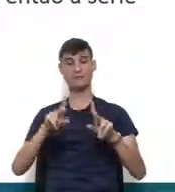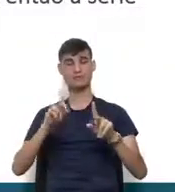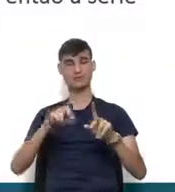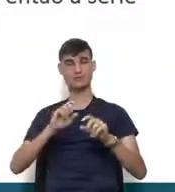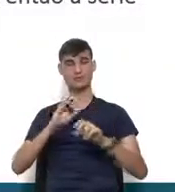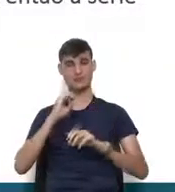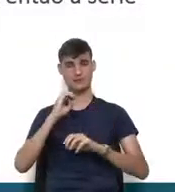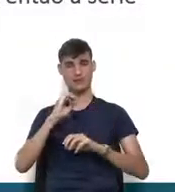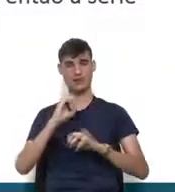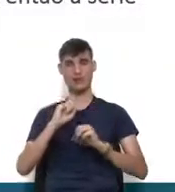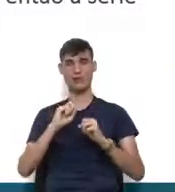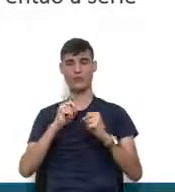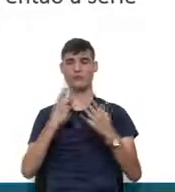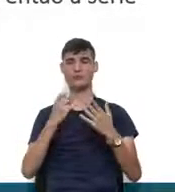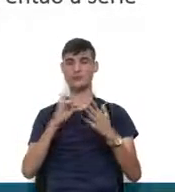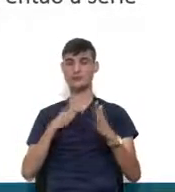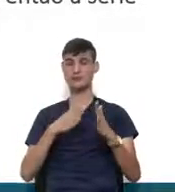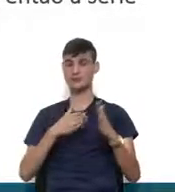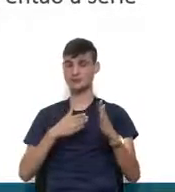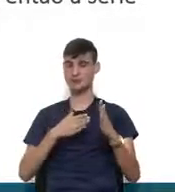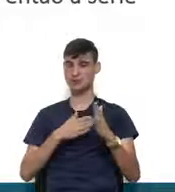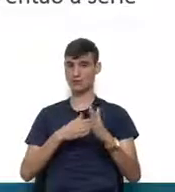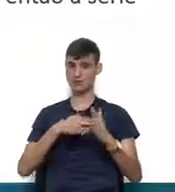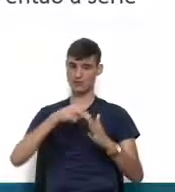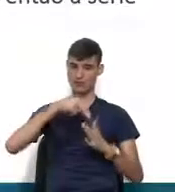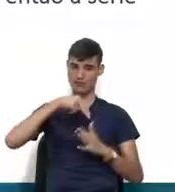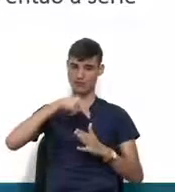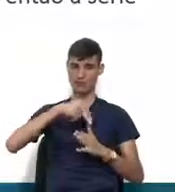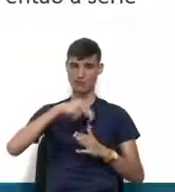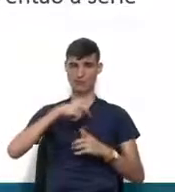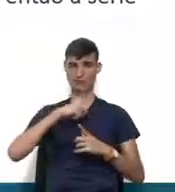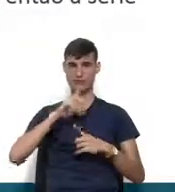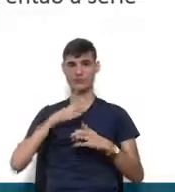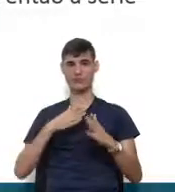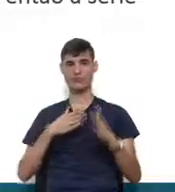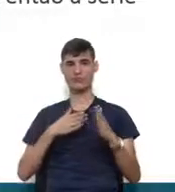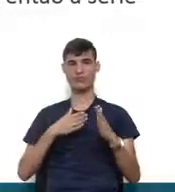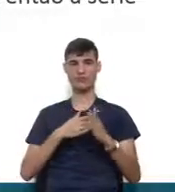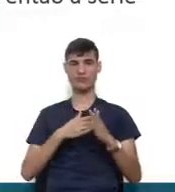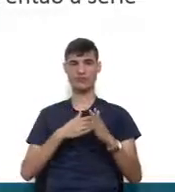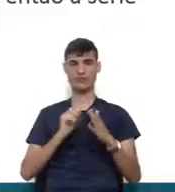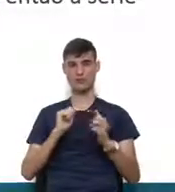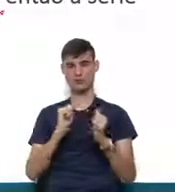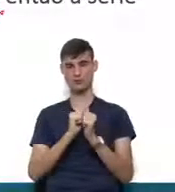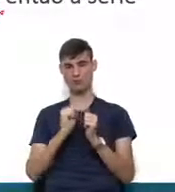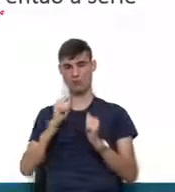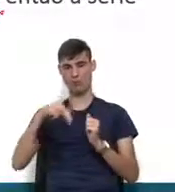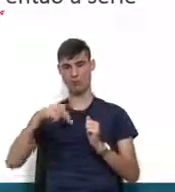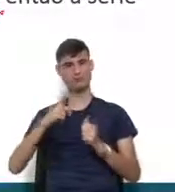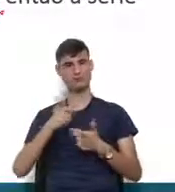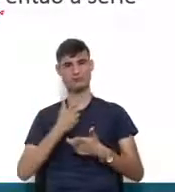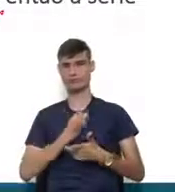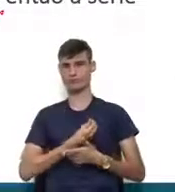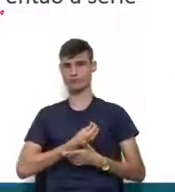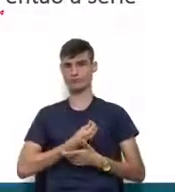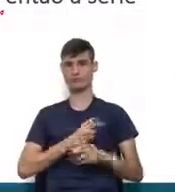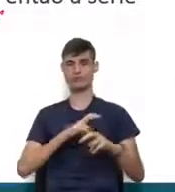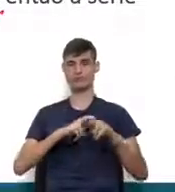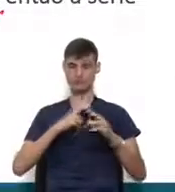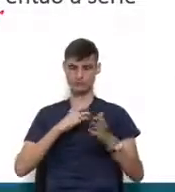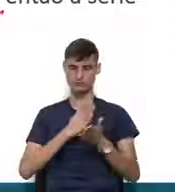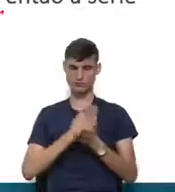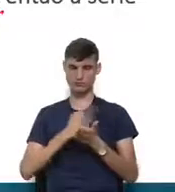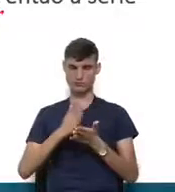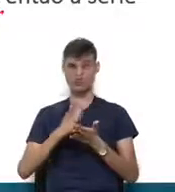de 0, ou se o limite de n, né, quando tende ao infinito, com a n não existir, então essa série